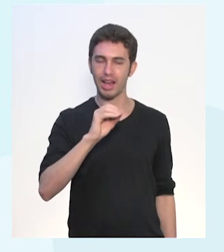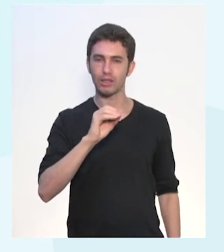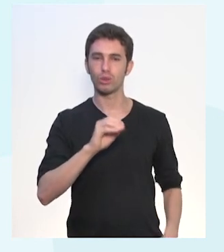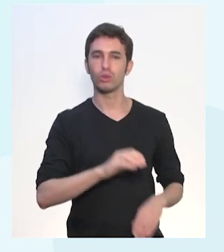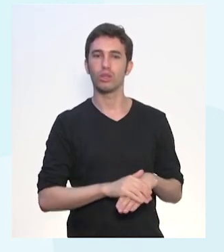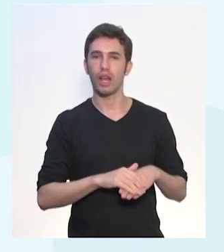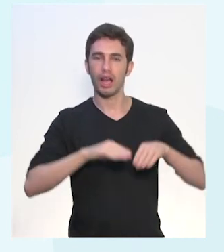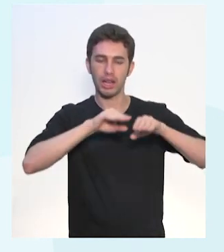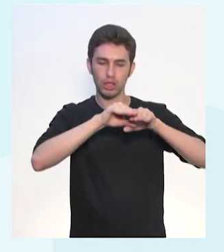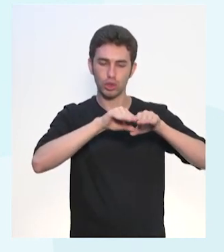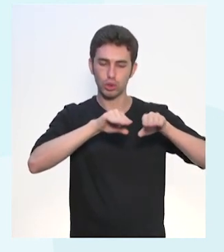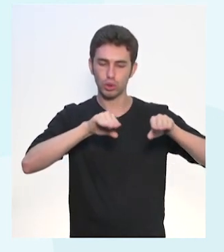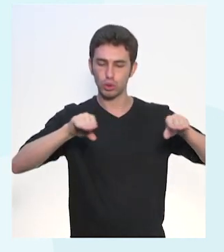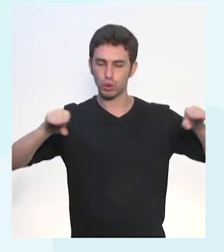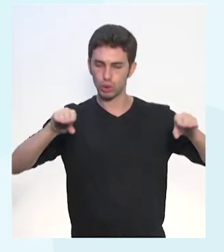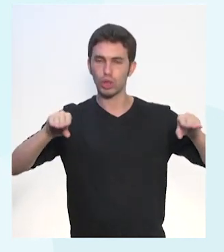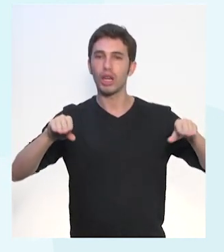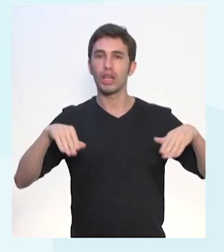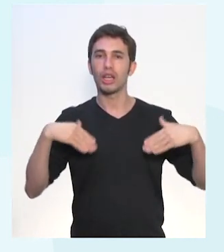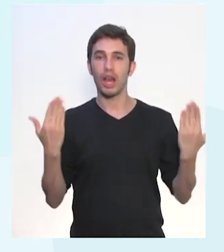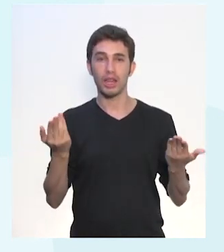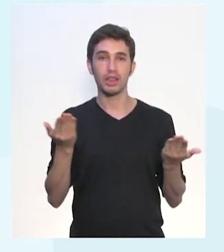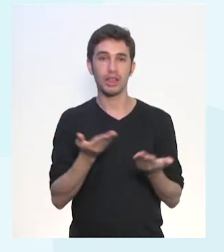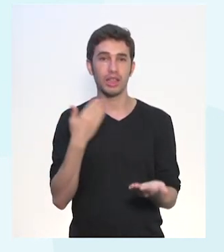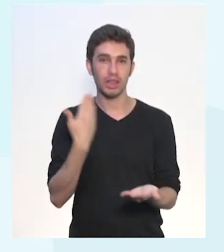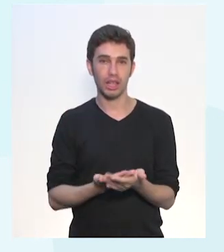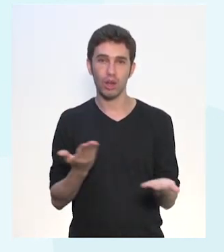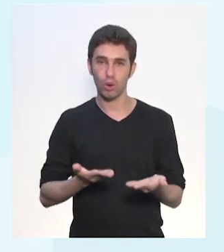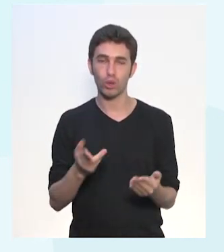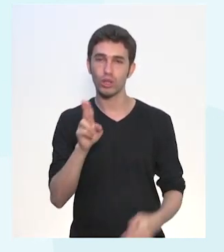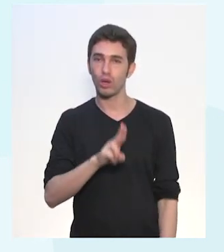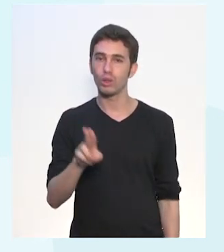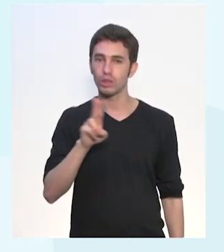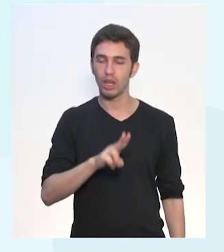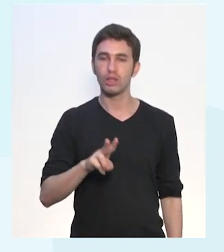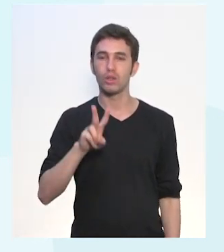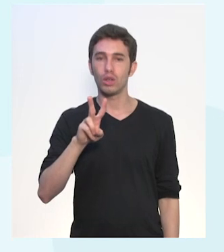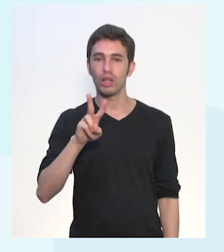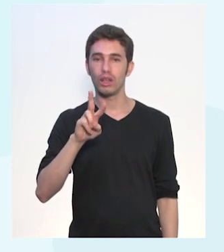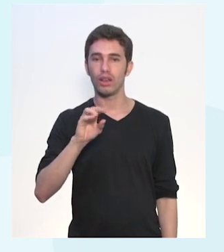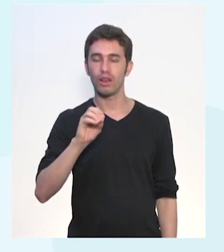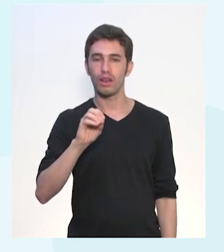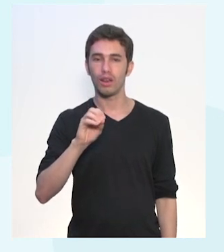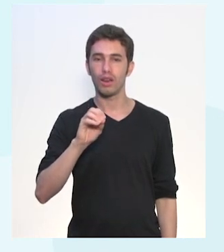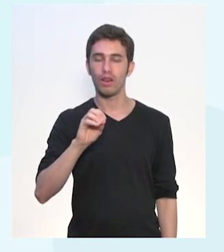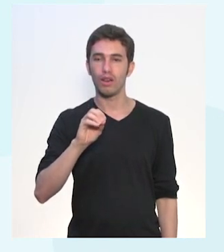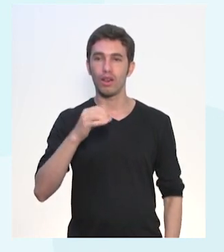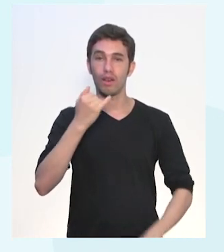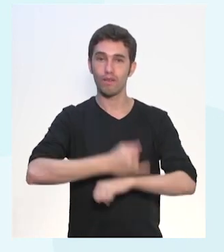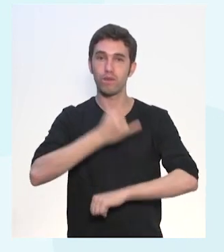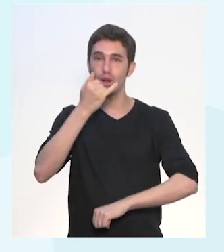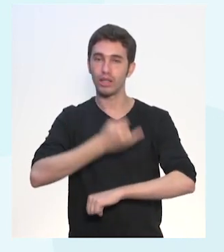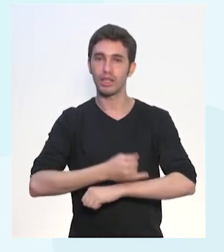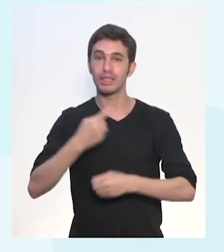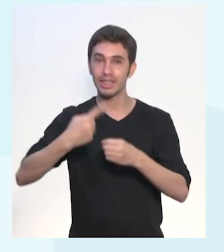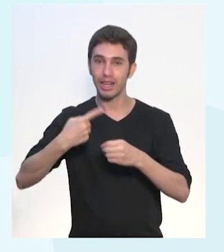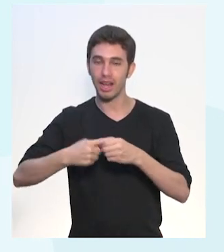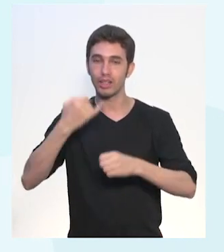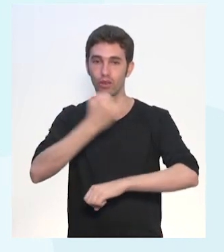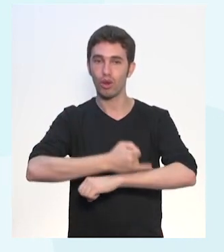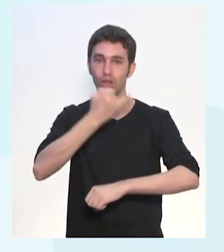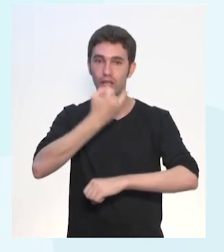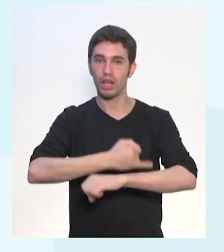né, que são até hoje, né, utilizadas aí em Volta Redonda, né, Volta Redonda aí pela CSN ainda é conhecida